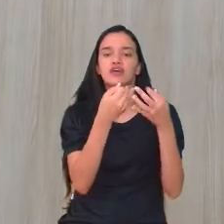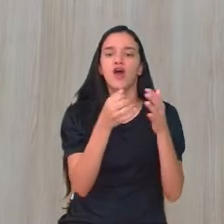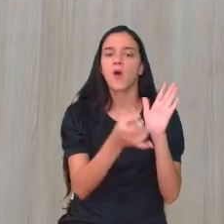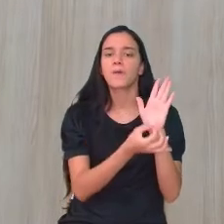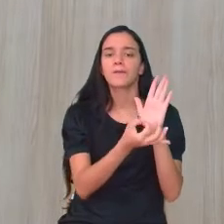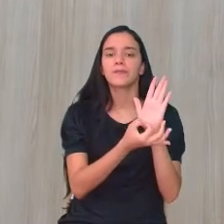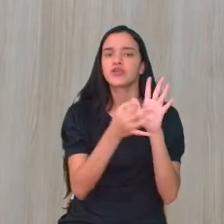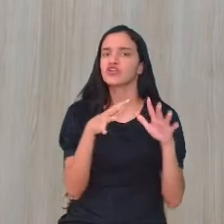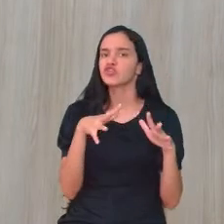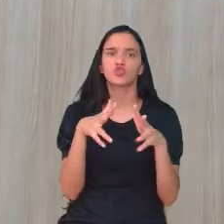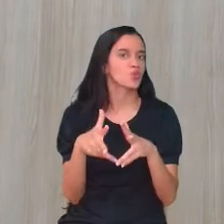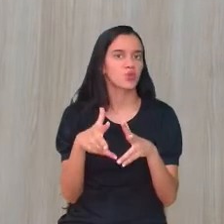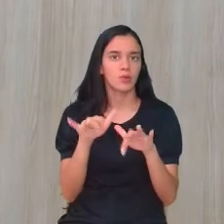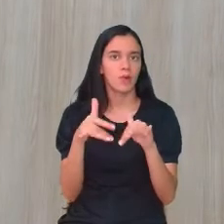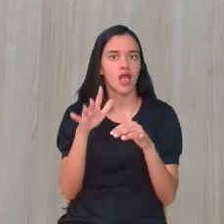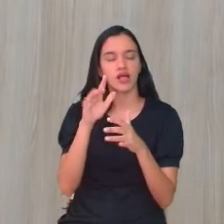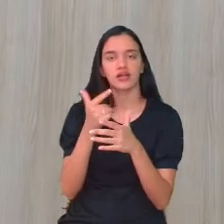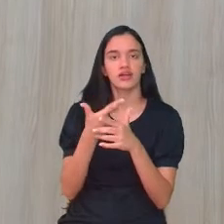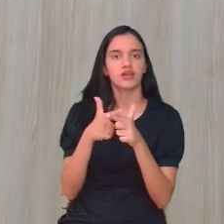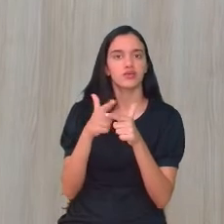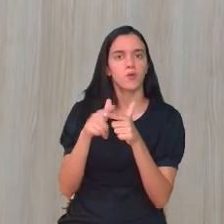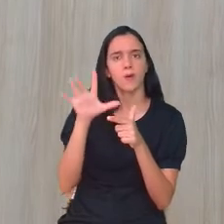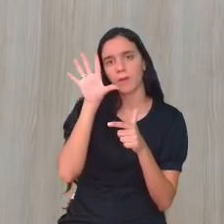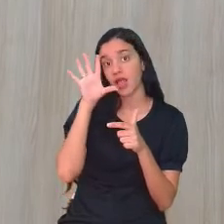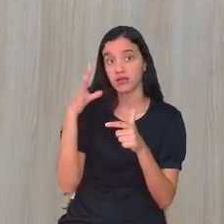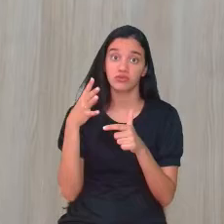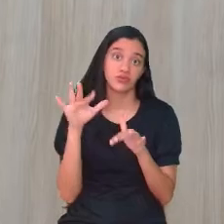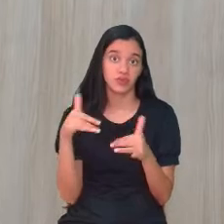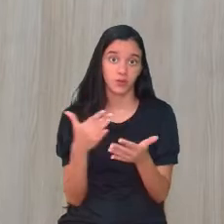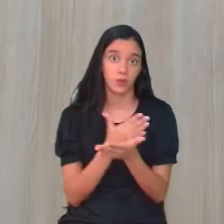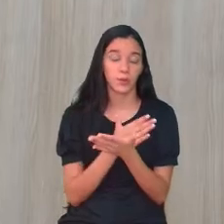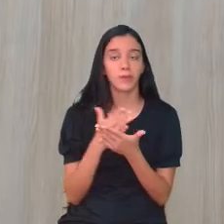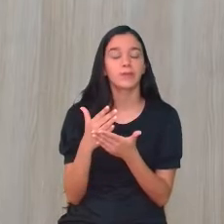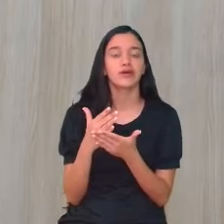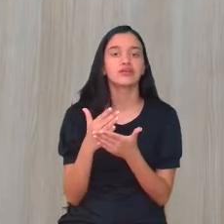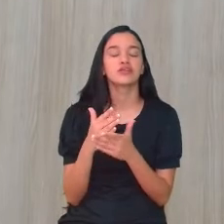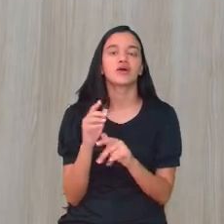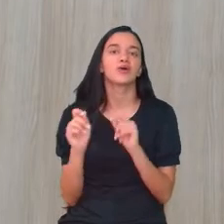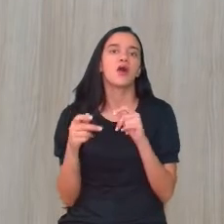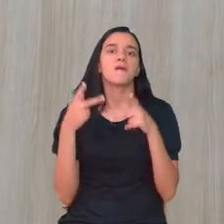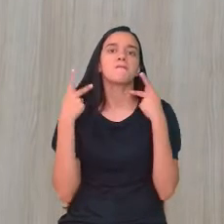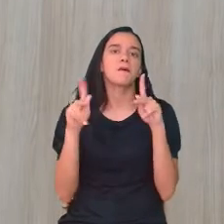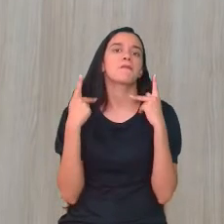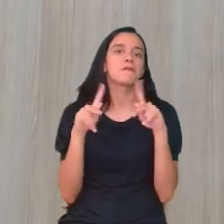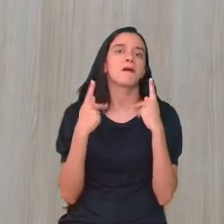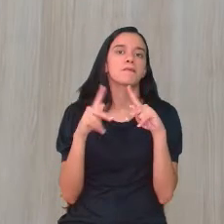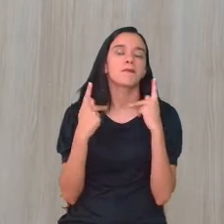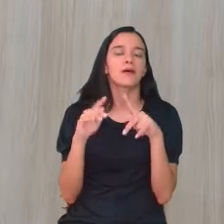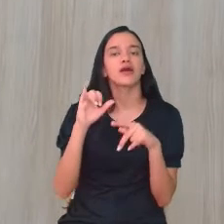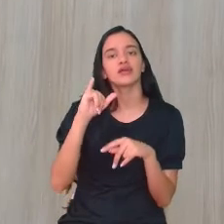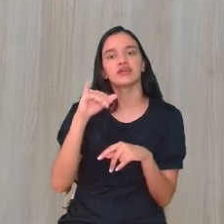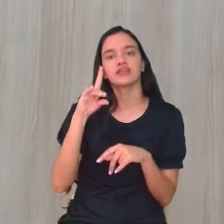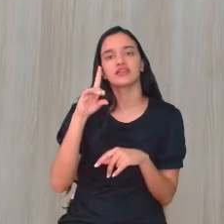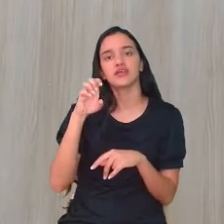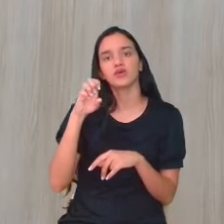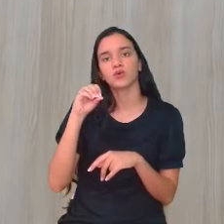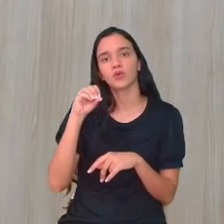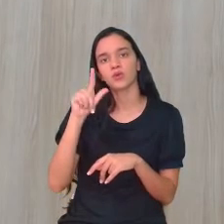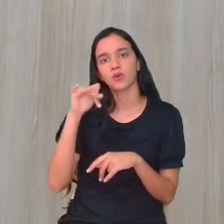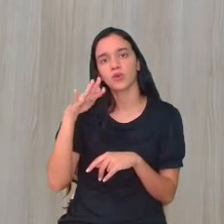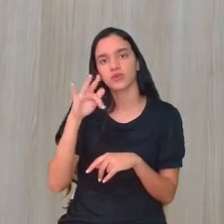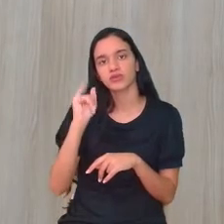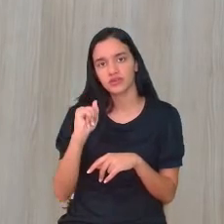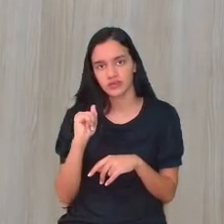ali forte para resolver o problema. Então eles começam pregando essa ideologia, né? Então vejam